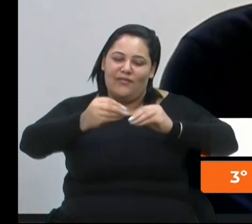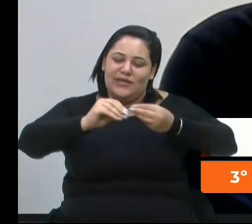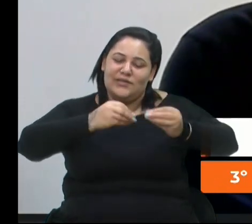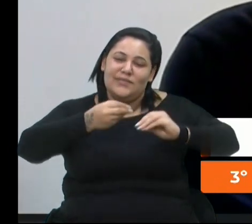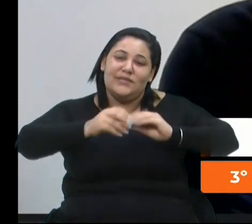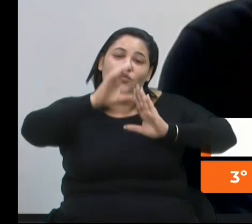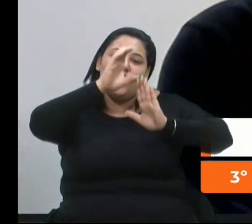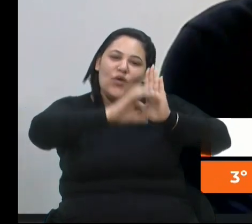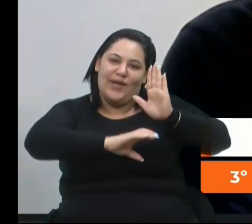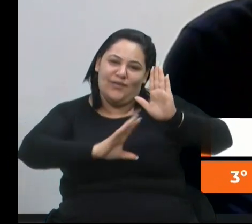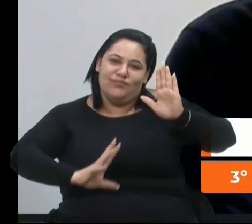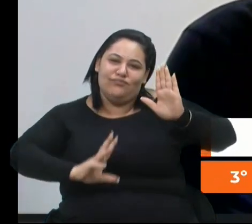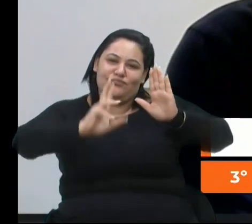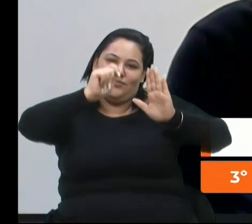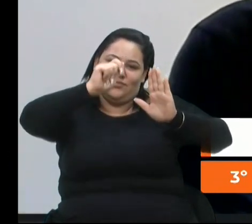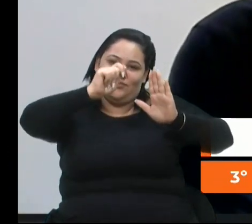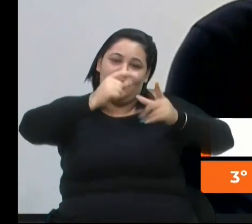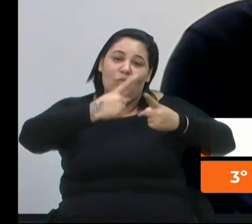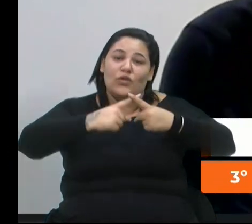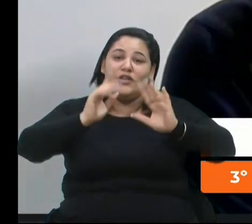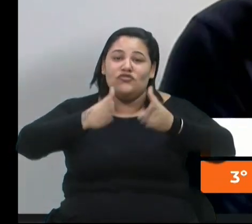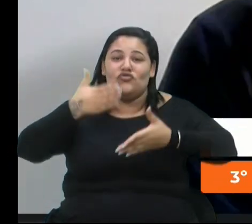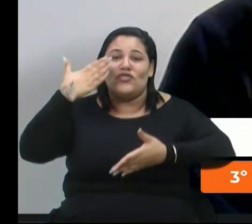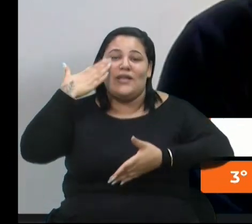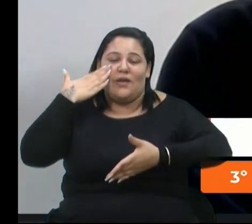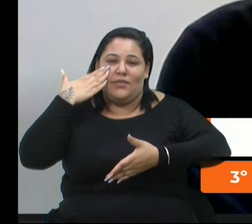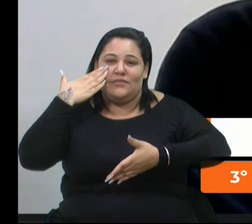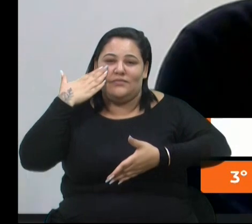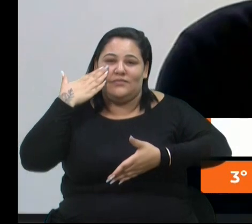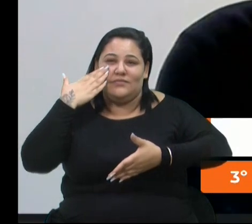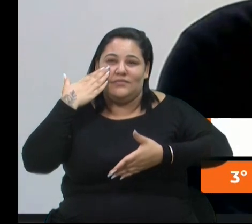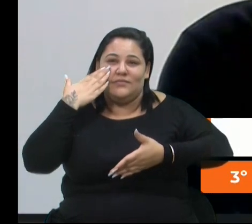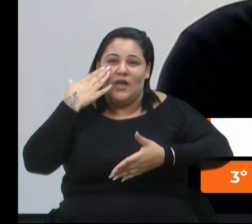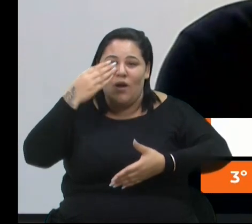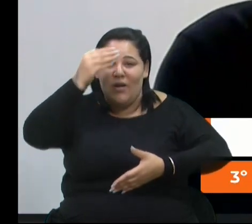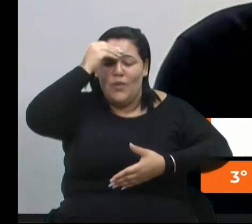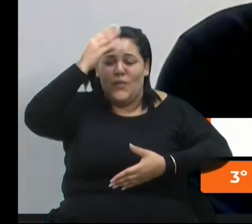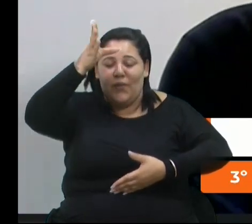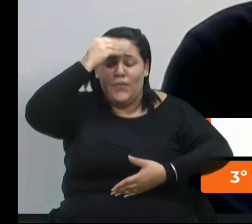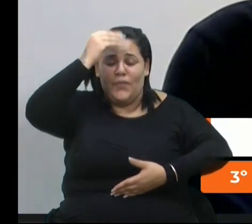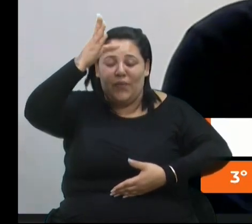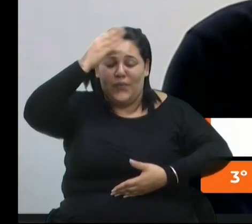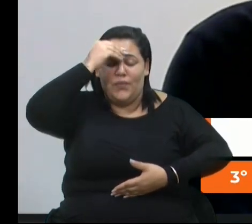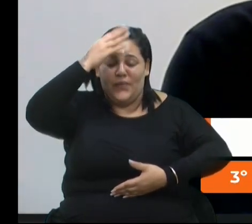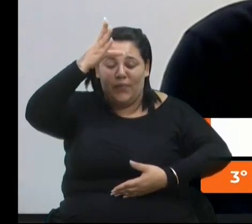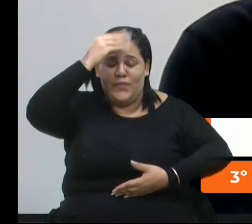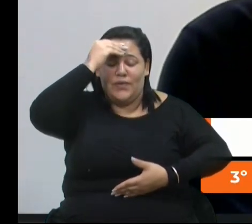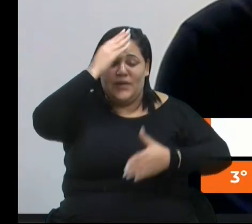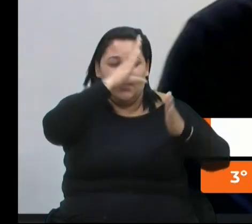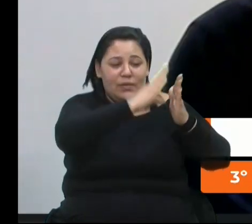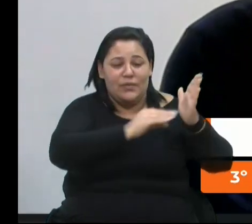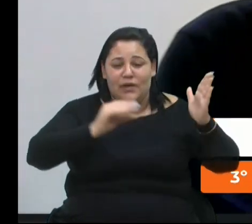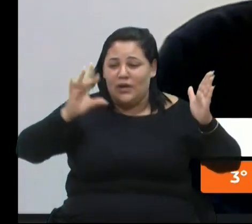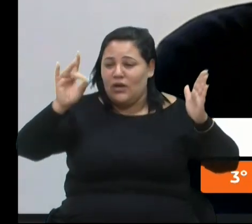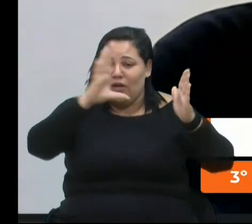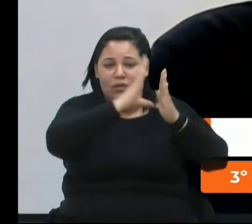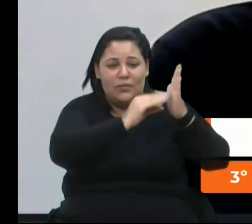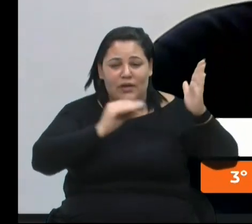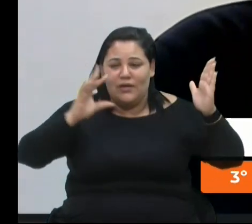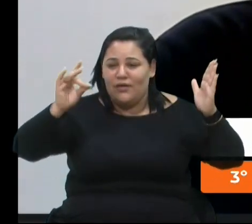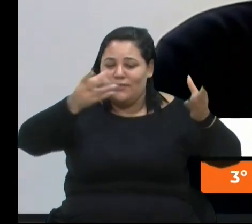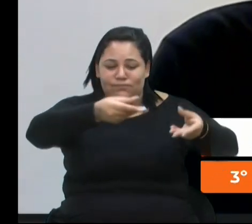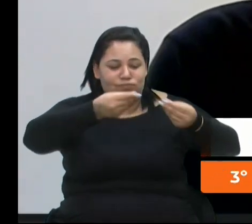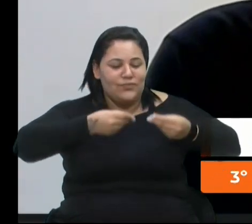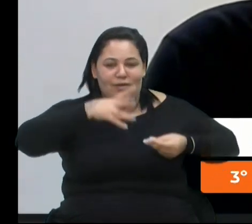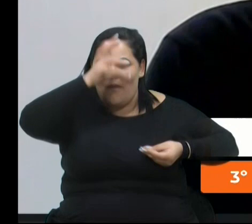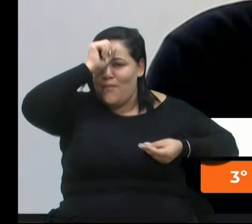como um todo. Até porque a gente já sabe que esse excesso de memorização, esse excesso de cópia, ela não traz